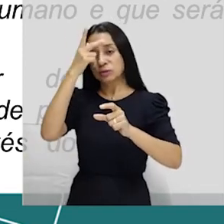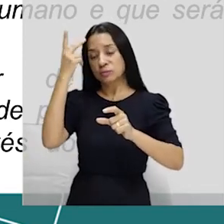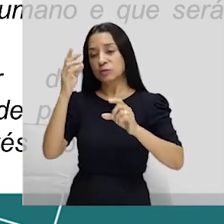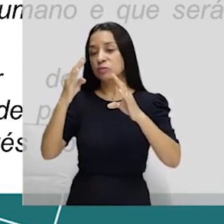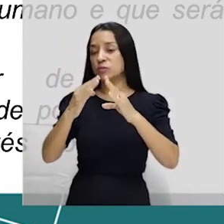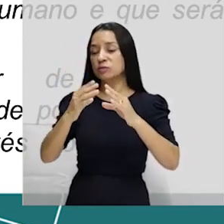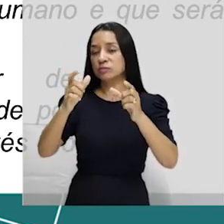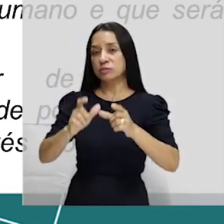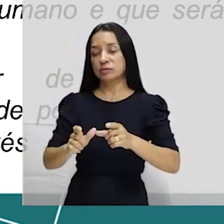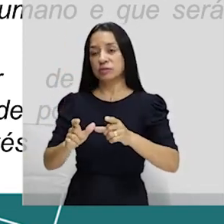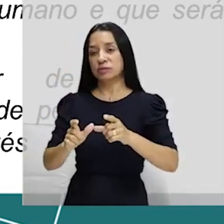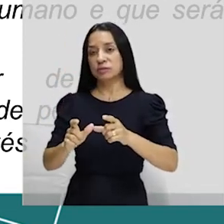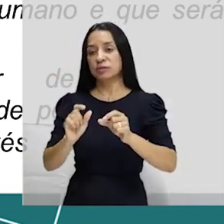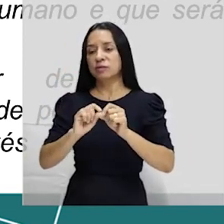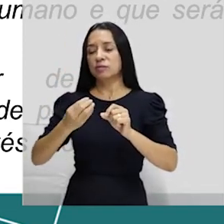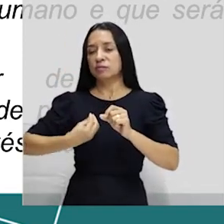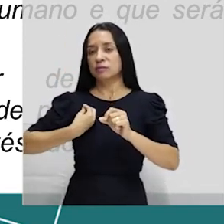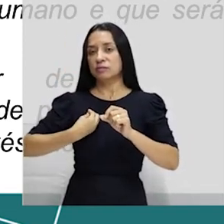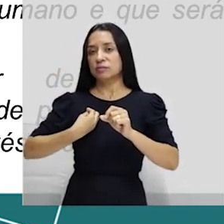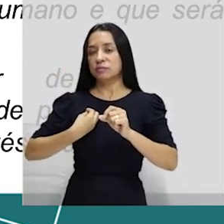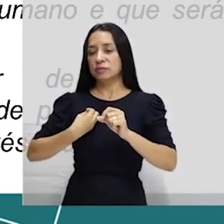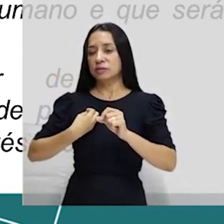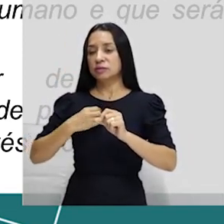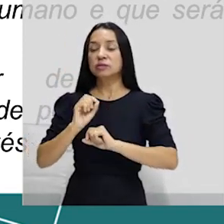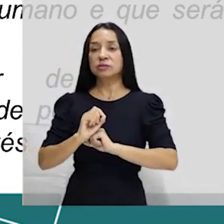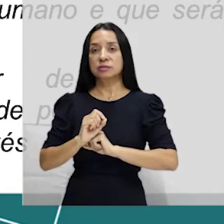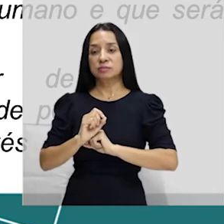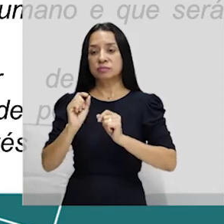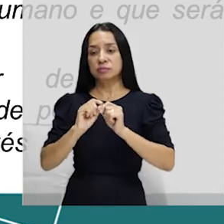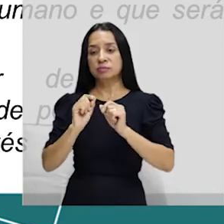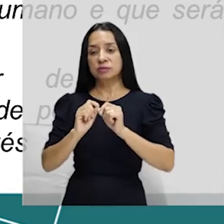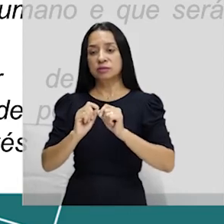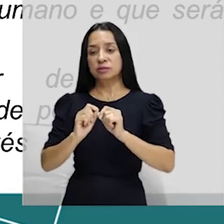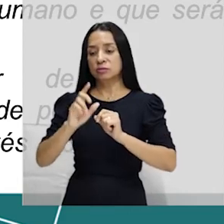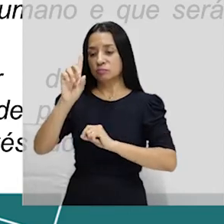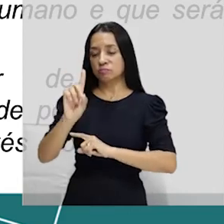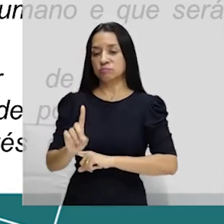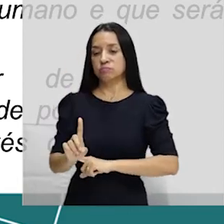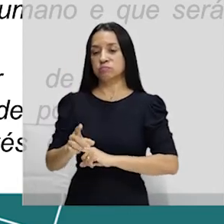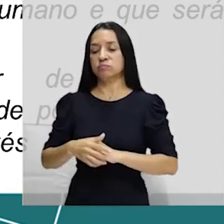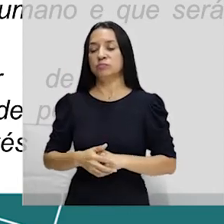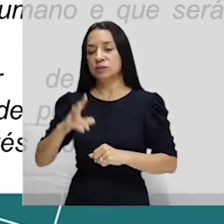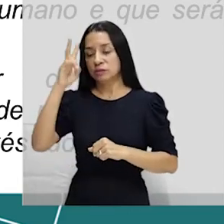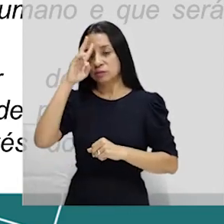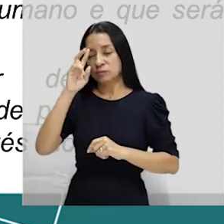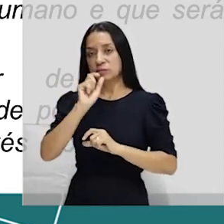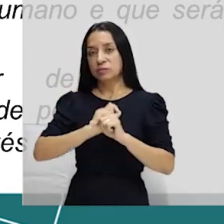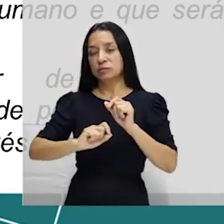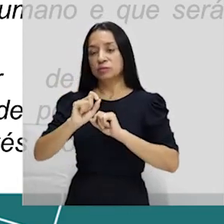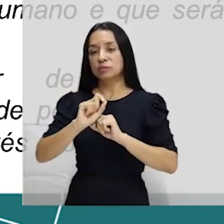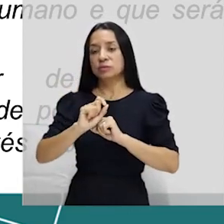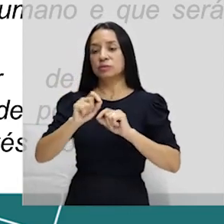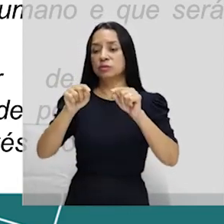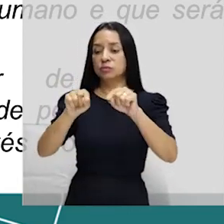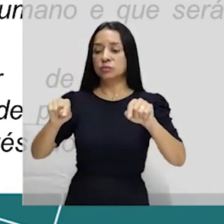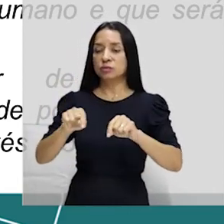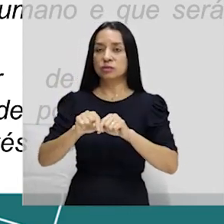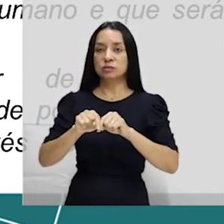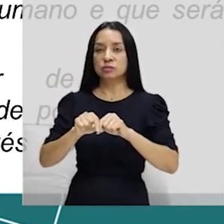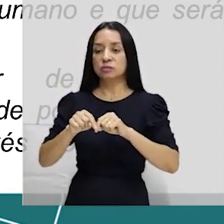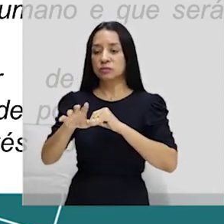convivência, ou seja, para que as pessoas possam ali viver harmoniosamente, né? Ou seja, uma sociedade constituída por um grupo de indivíduos organizados